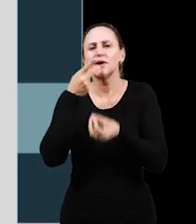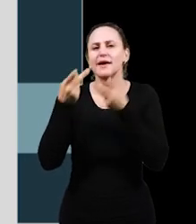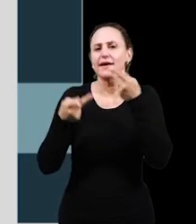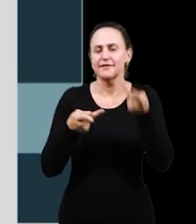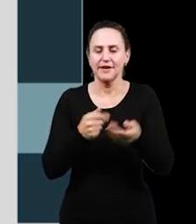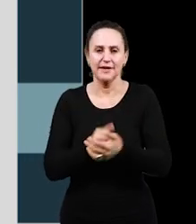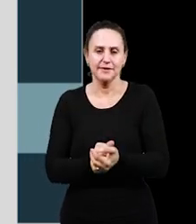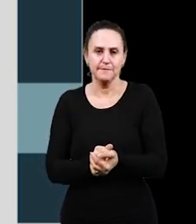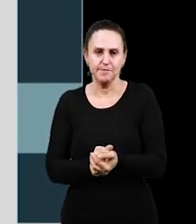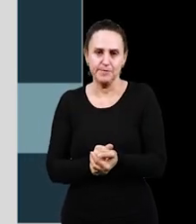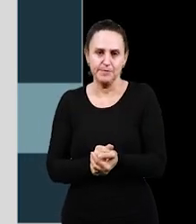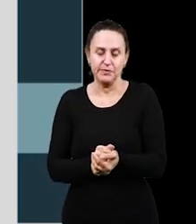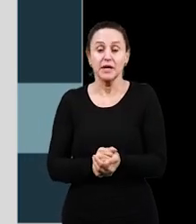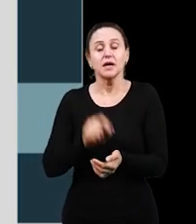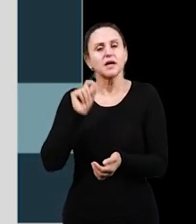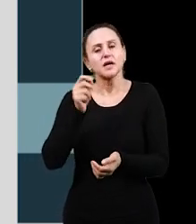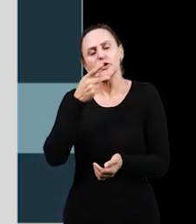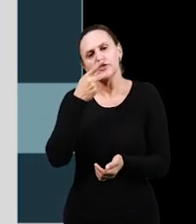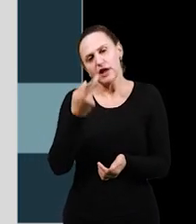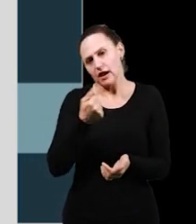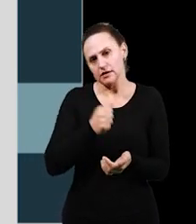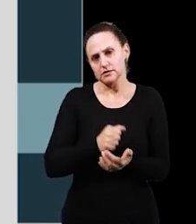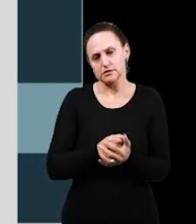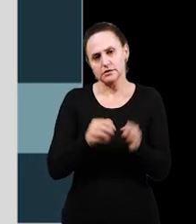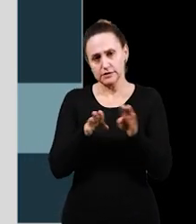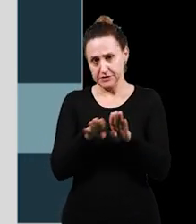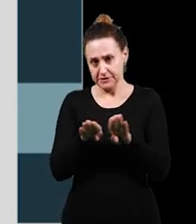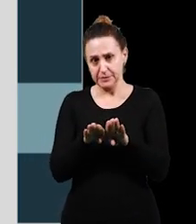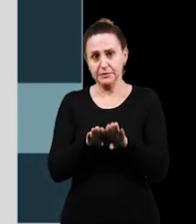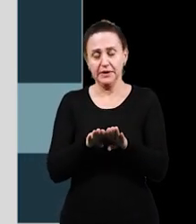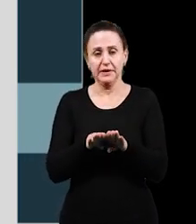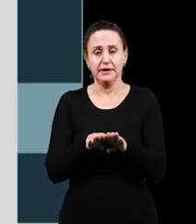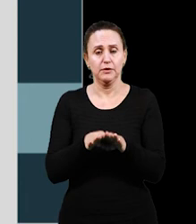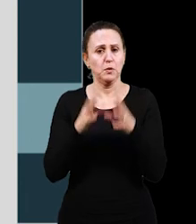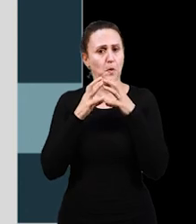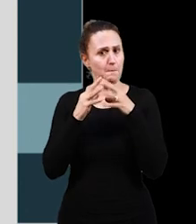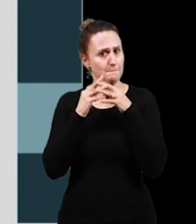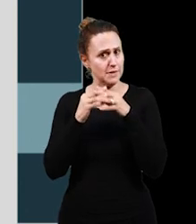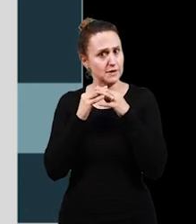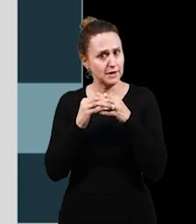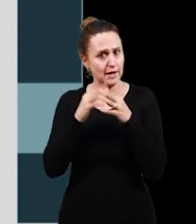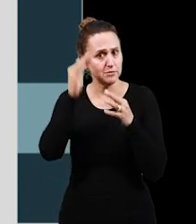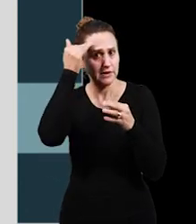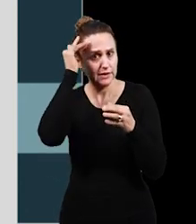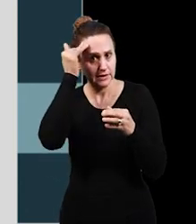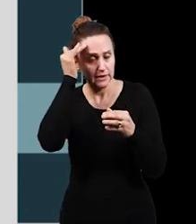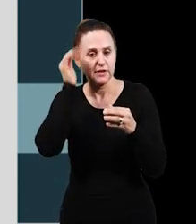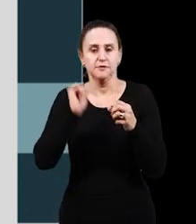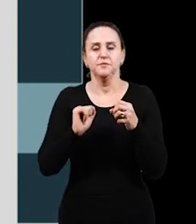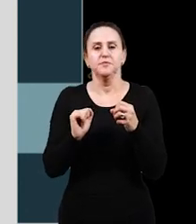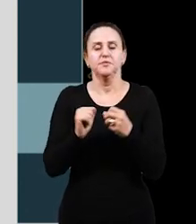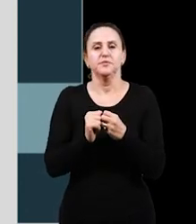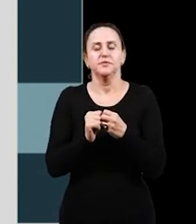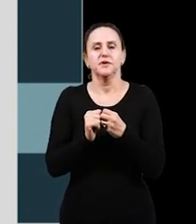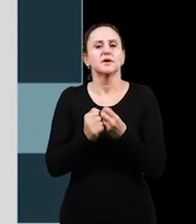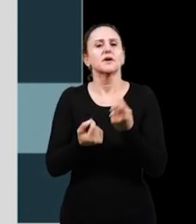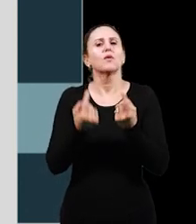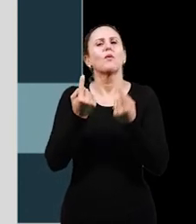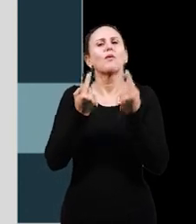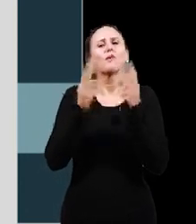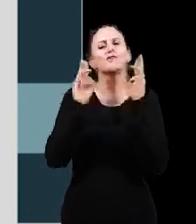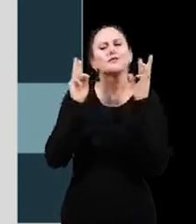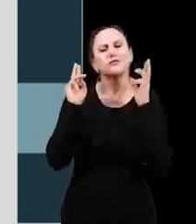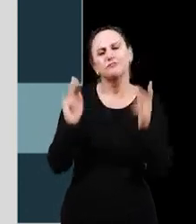dizendo assim parece muito muito complicado entender né mas eu trouxe um exemplo aqui para vocês entenderem